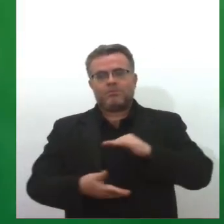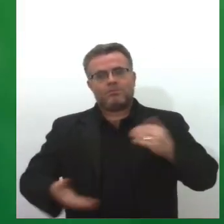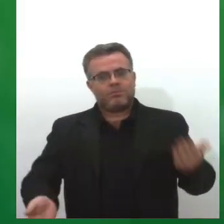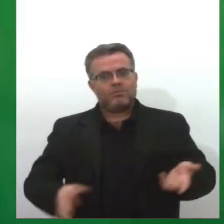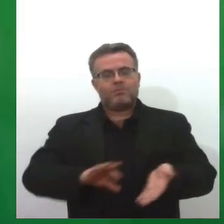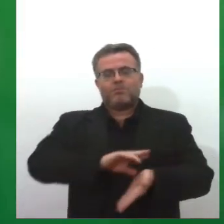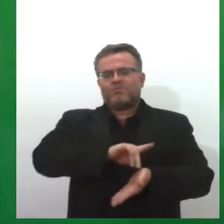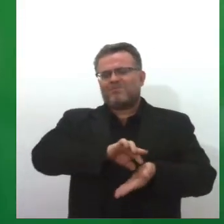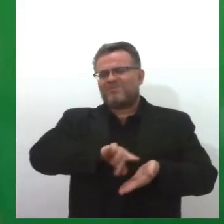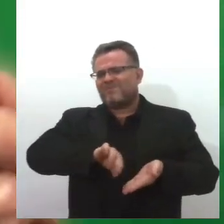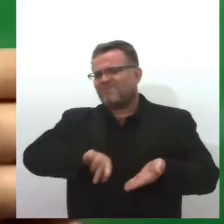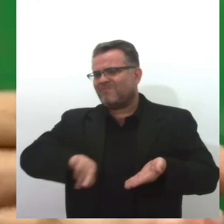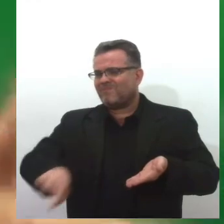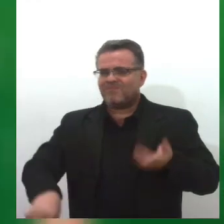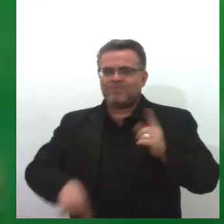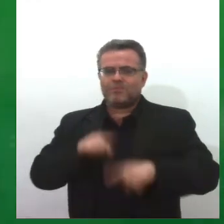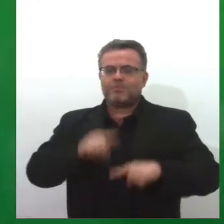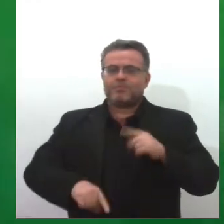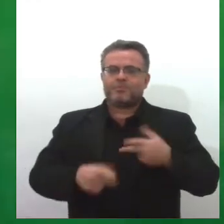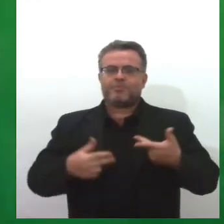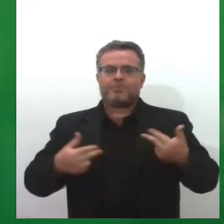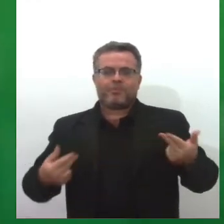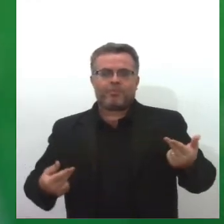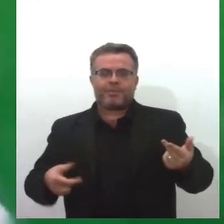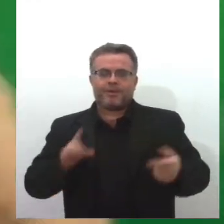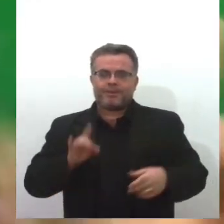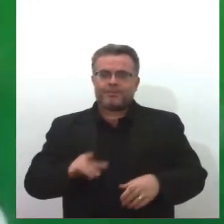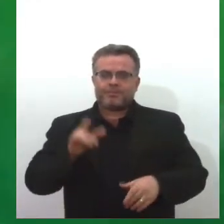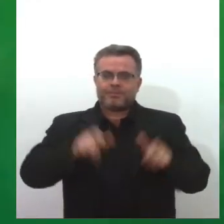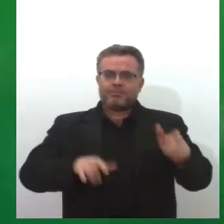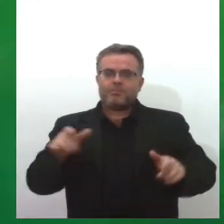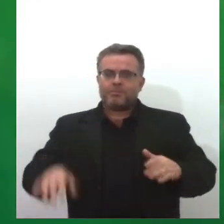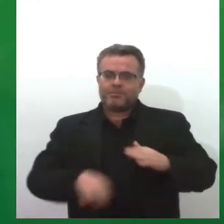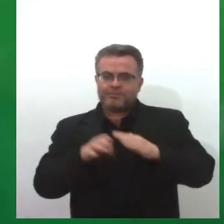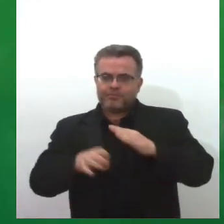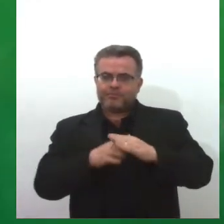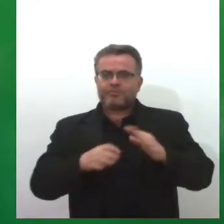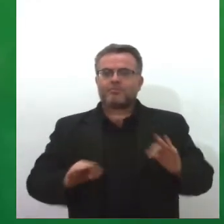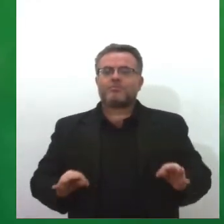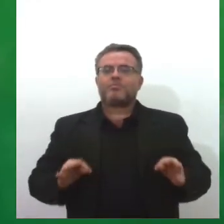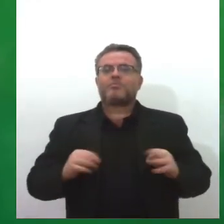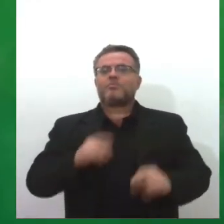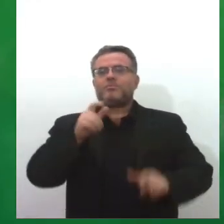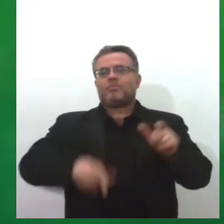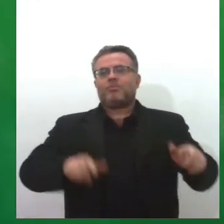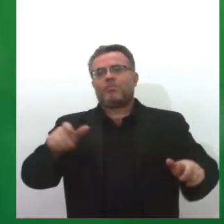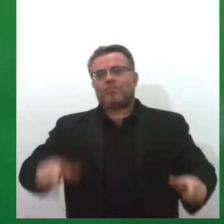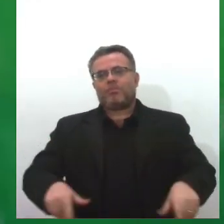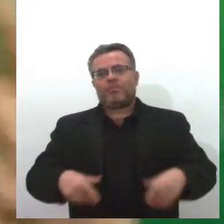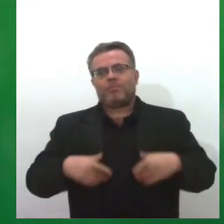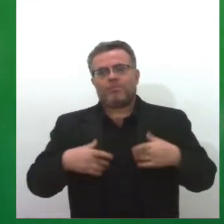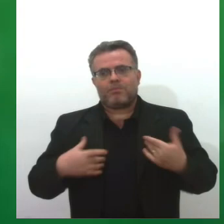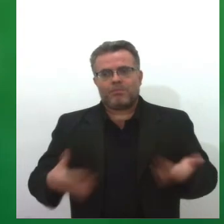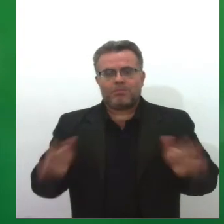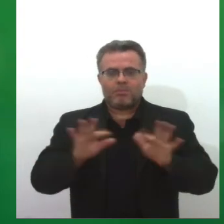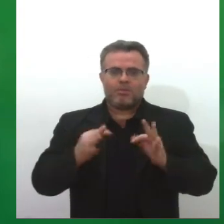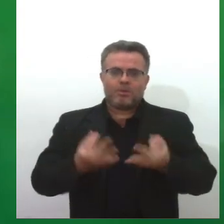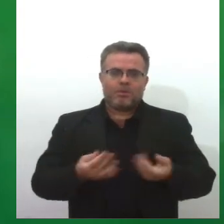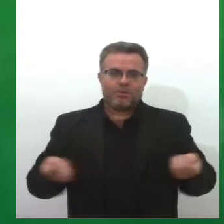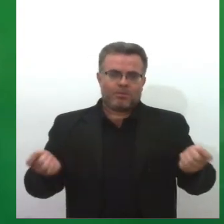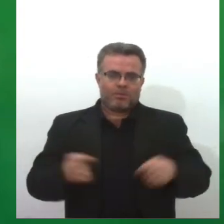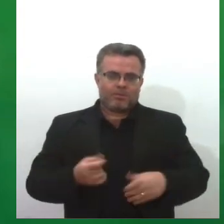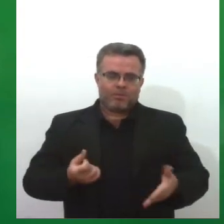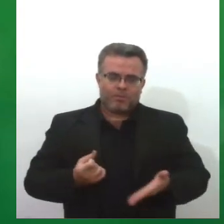diversos produtos, não só para os pequenos e microempresários, mas também, como eu falei, para a agricultura familiar, e que possa, de fato,